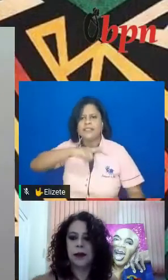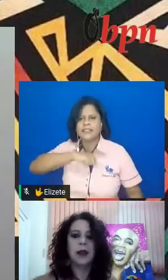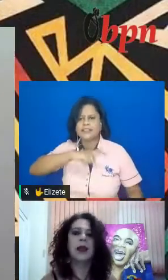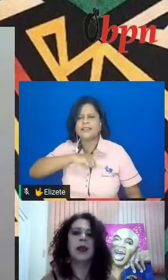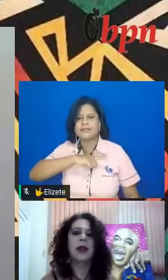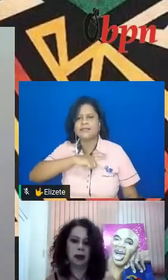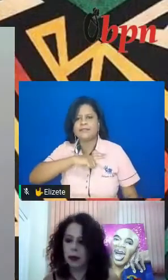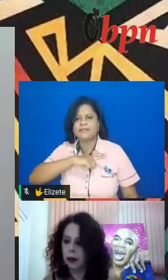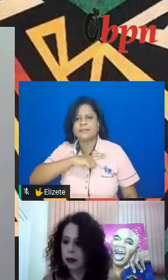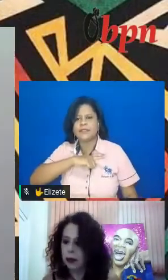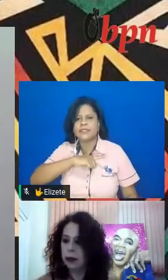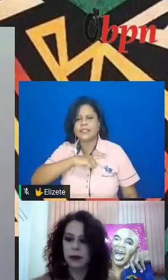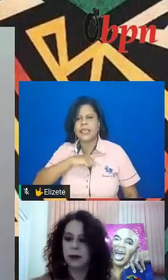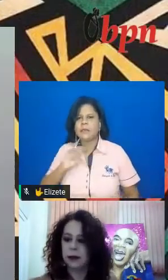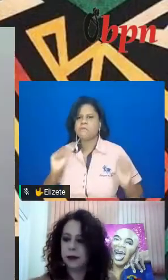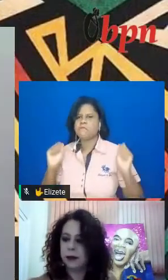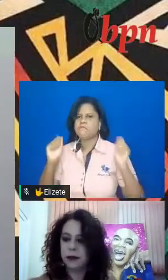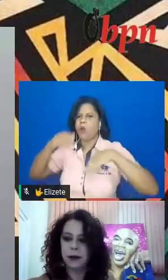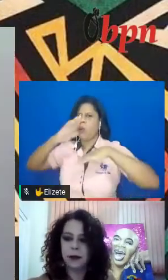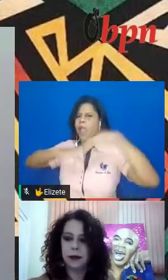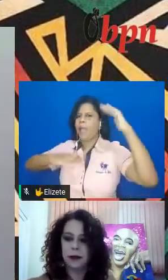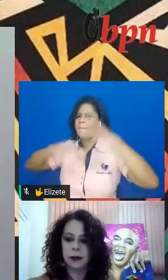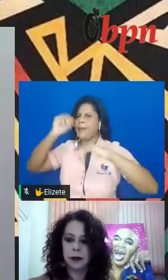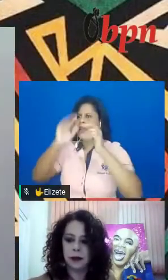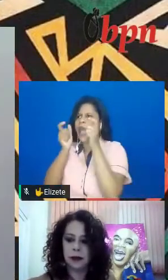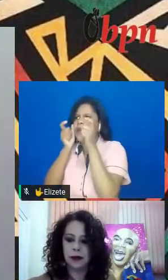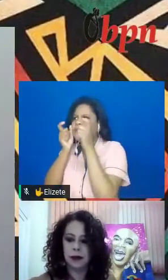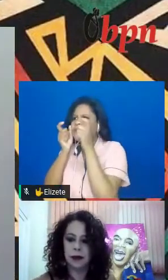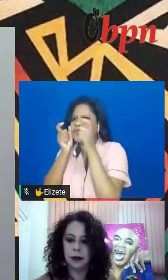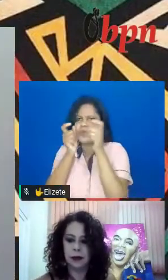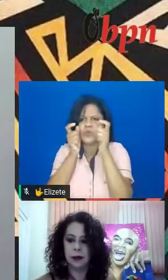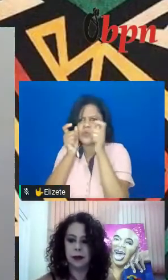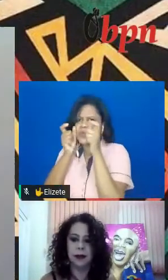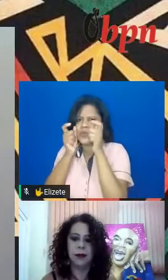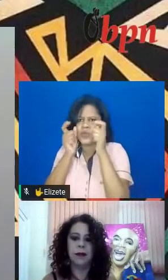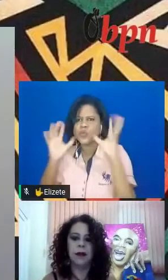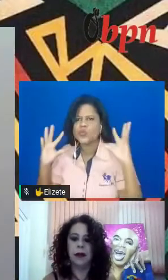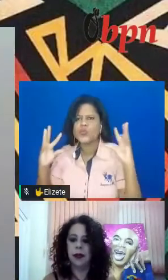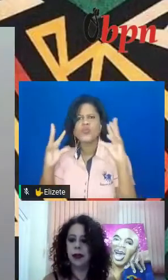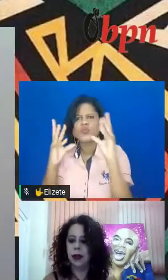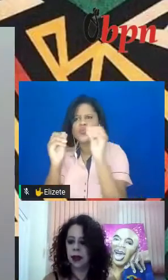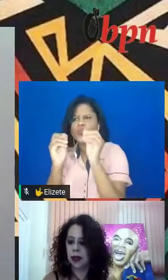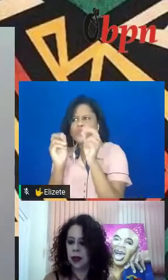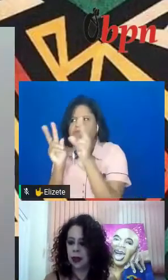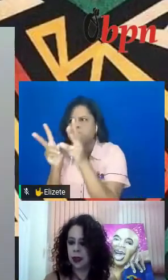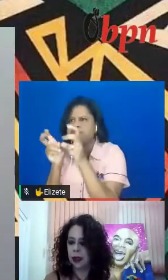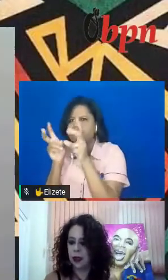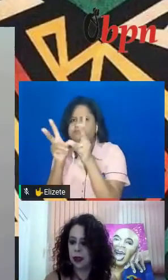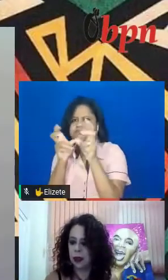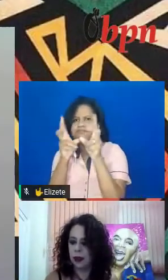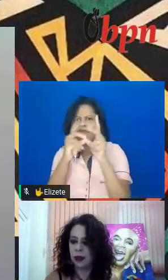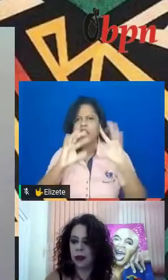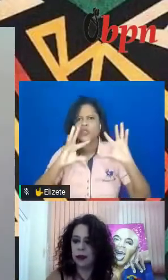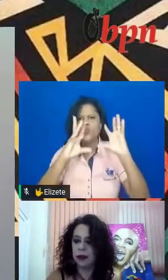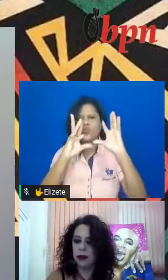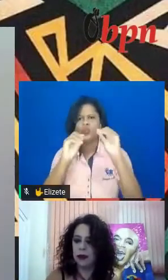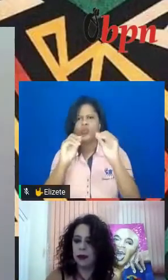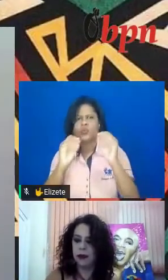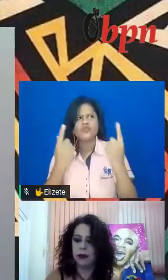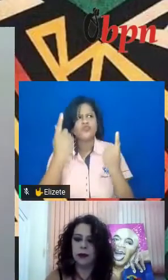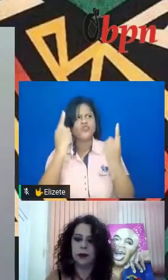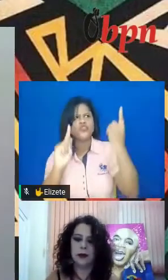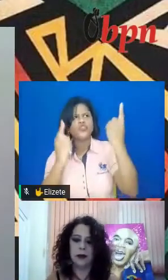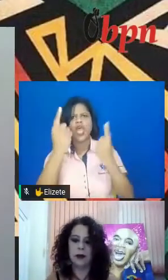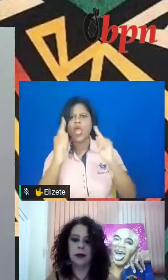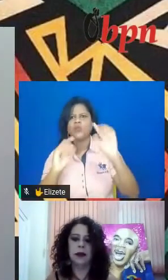essa competência de prestar atenção no que está acontecendo, de prestar atenção nos sinais, né?